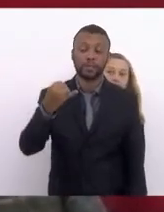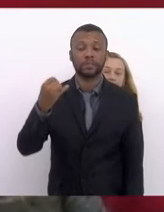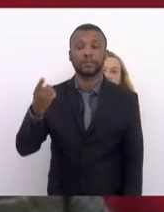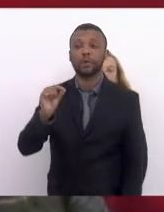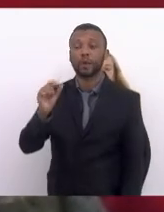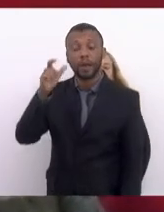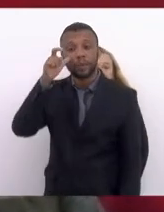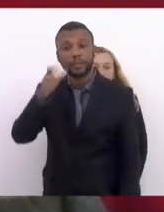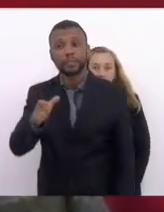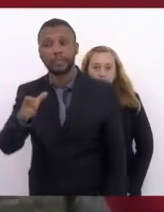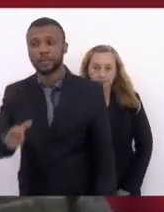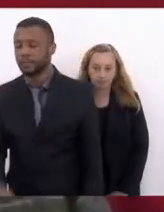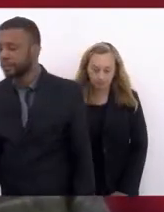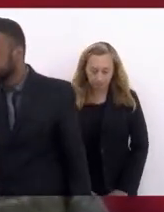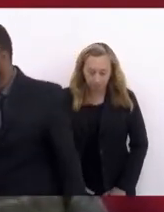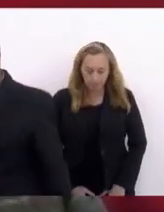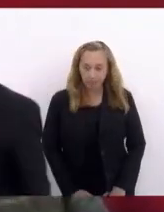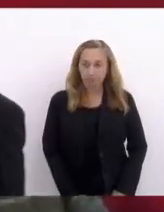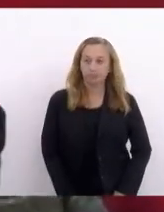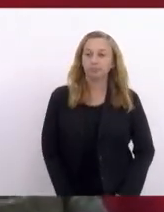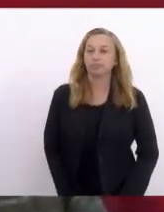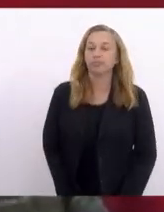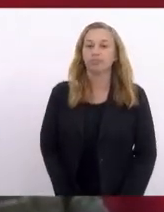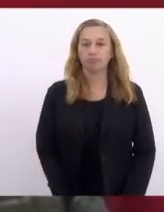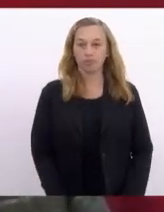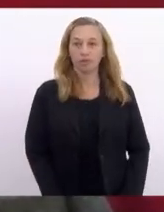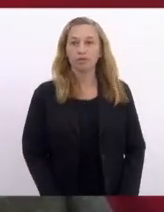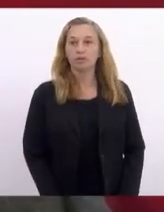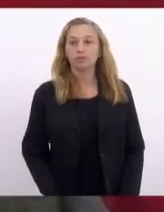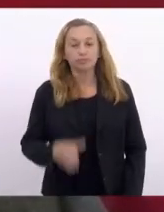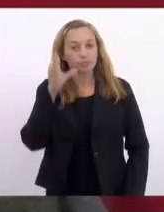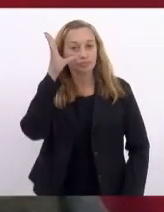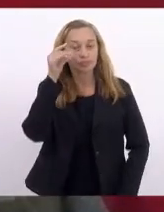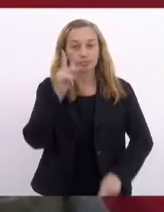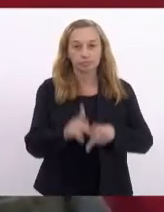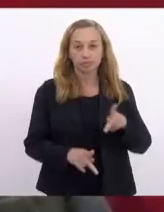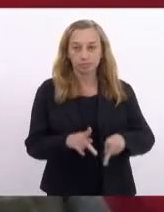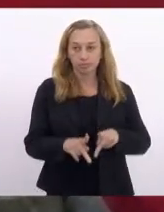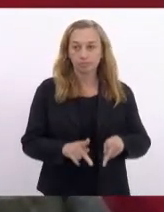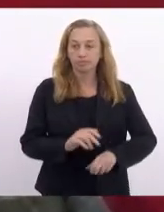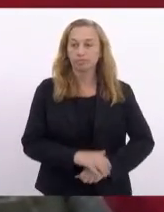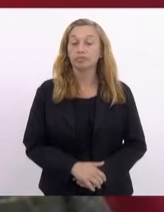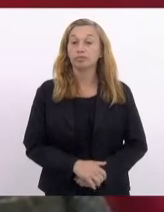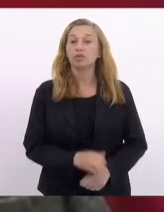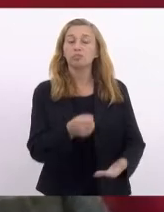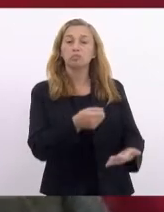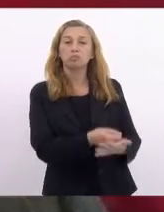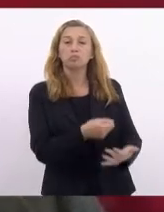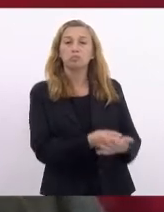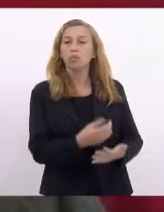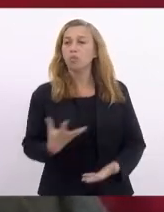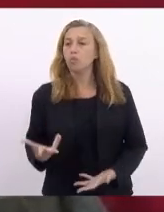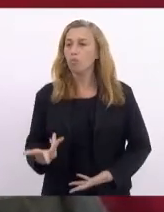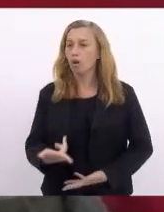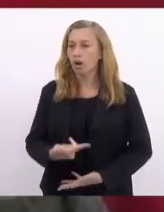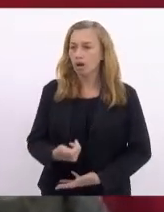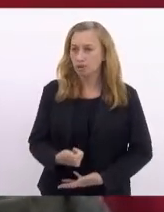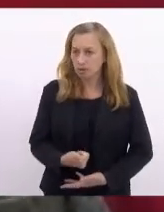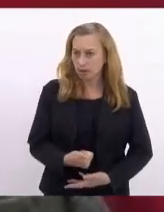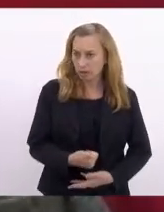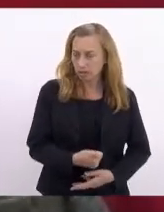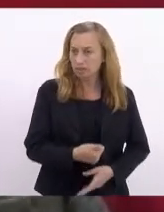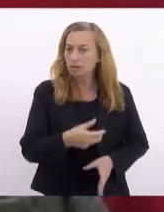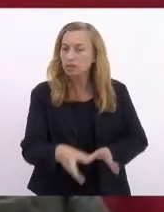interesse público dos usuários desse serviço, exigindo aí qualidade a ser implantada